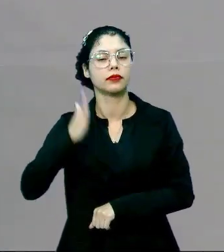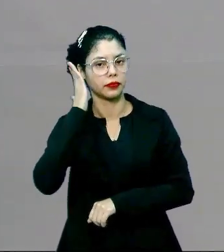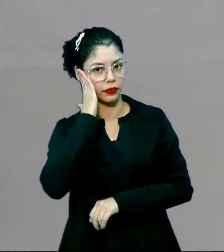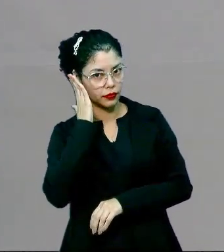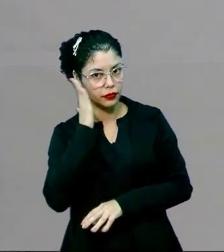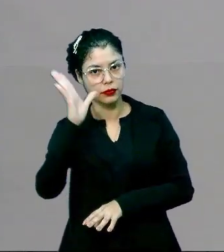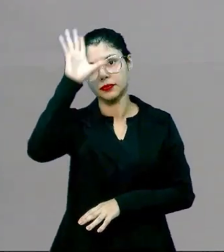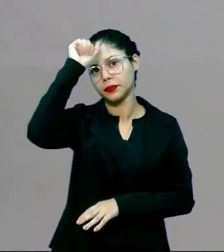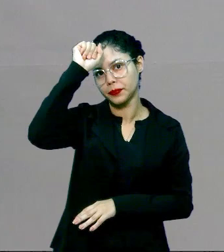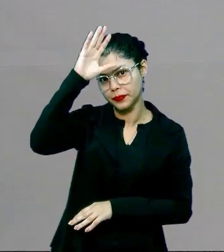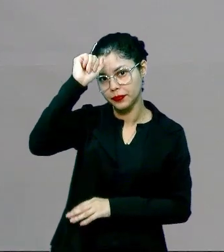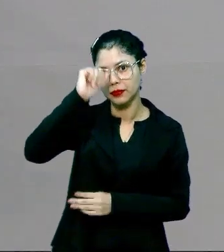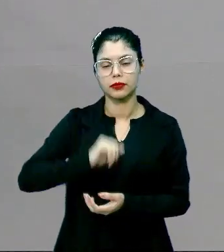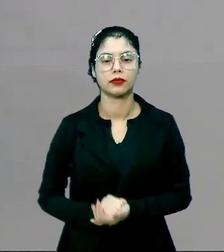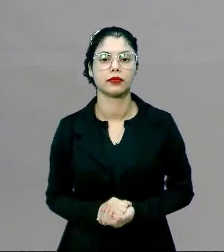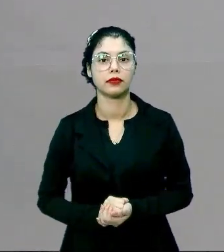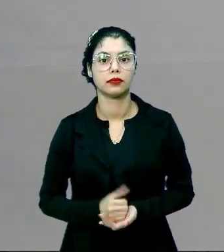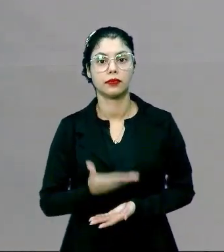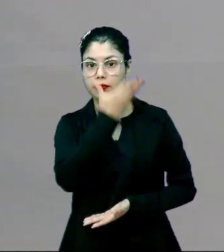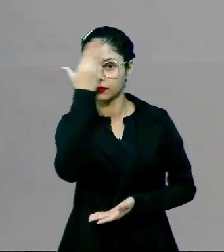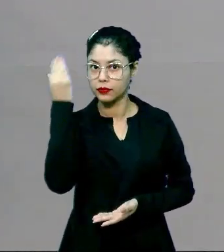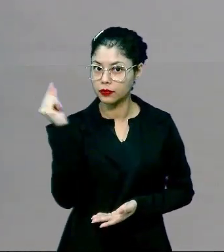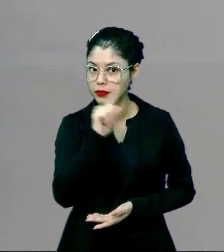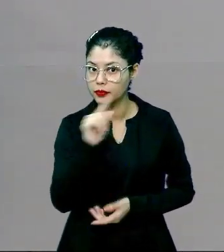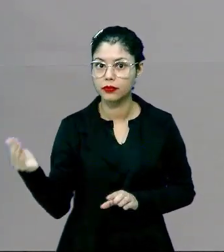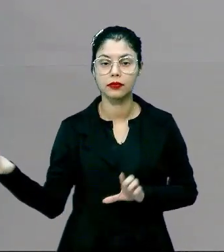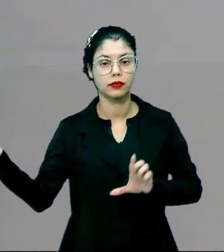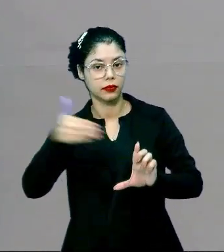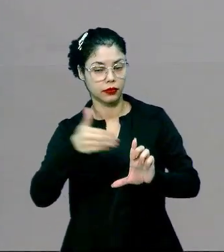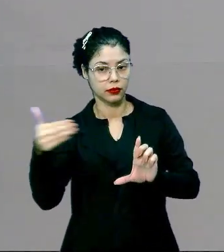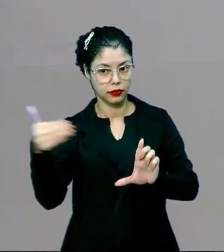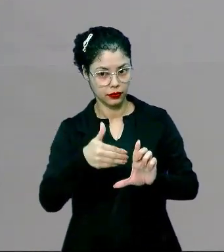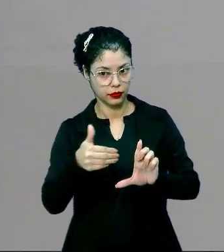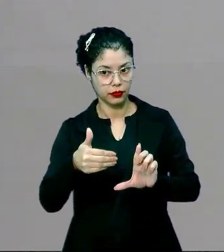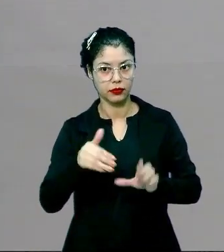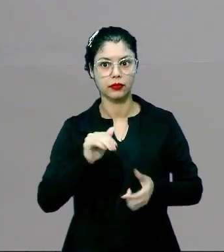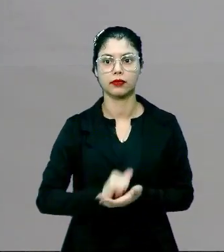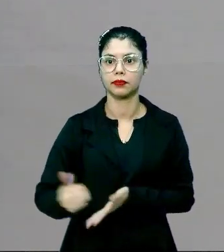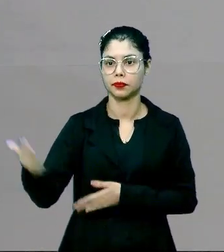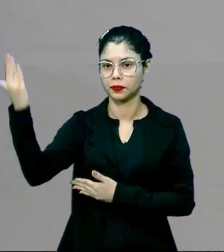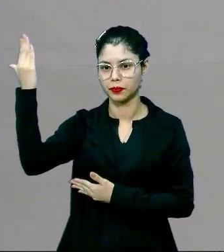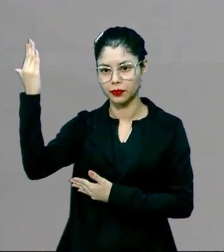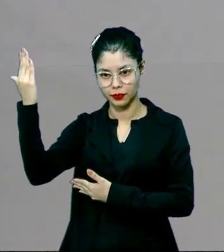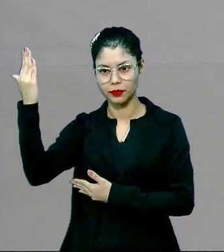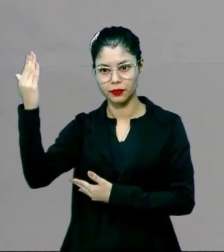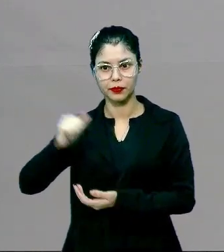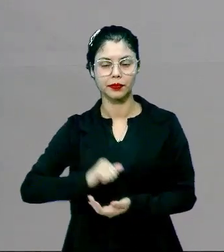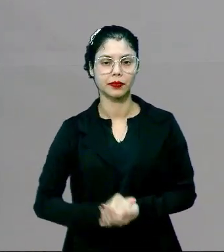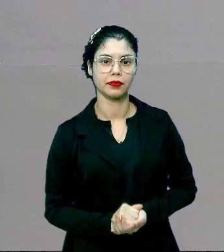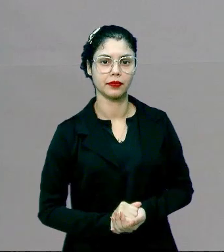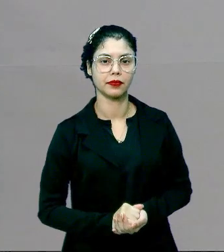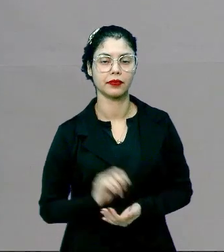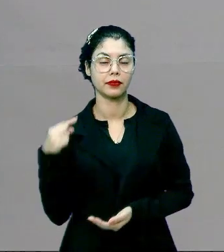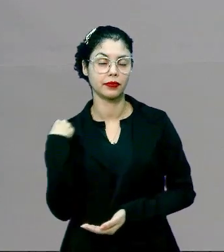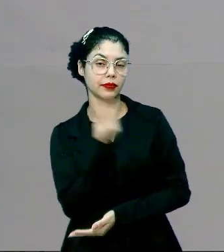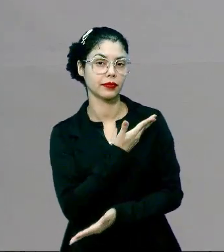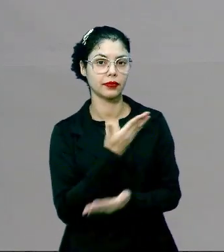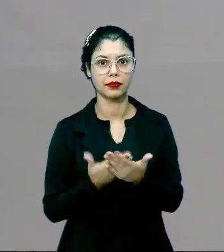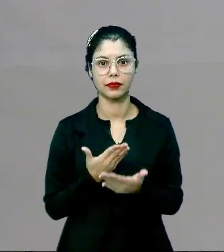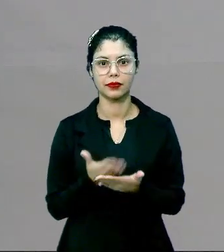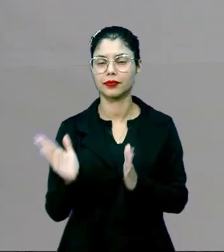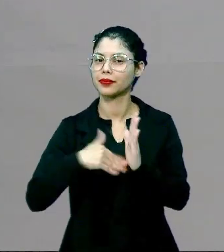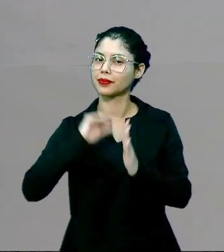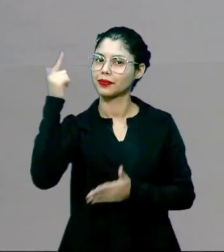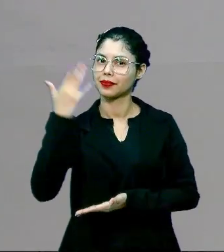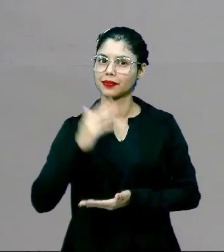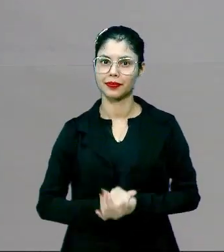entendido, aprendido, tá? Não esqueçam de entrar na nossa plataforma para ficar por dentro das nossas aulas e